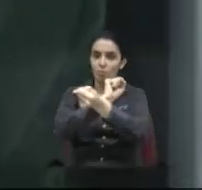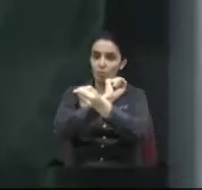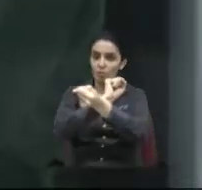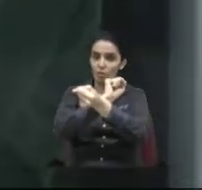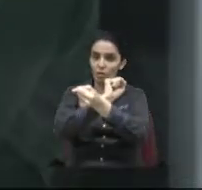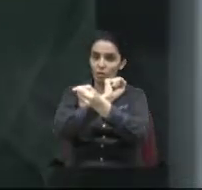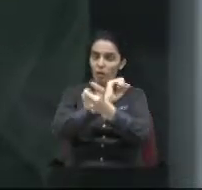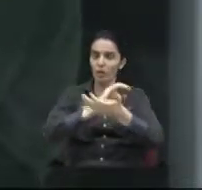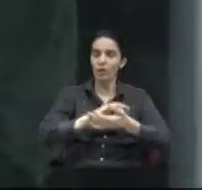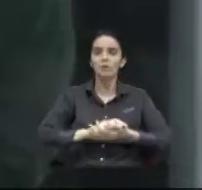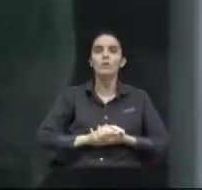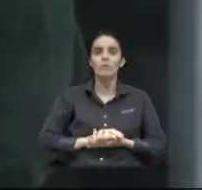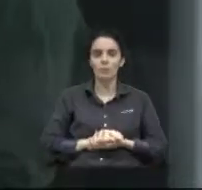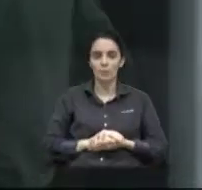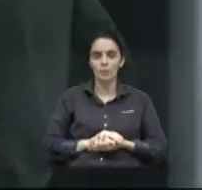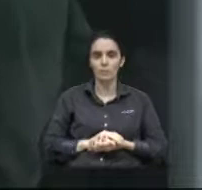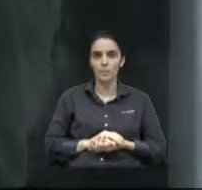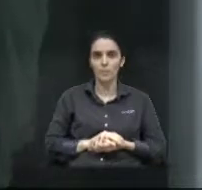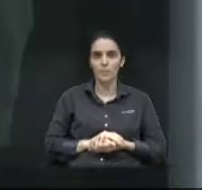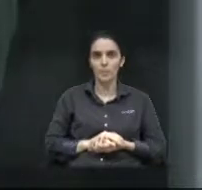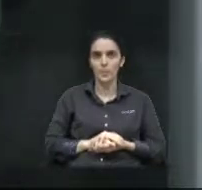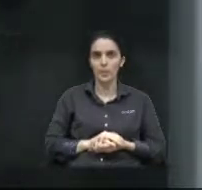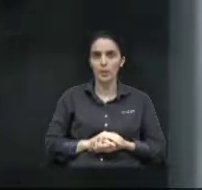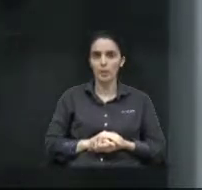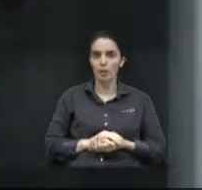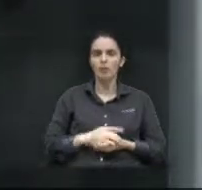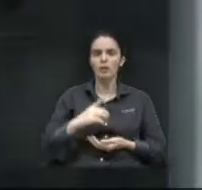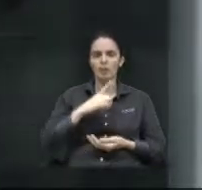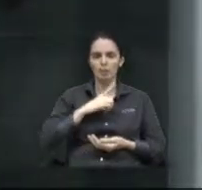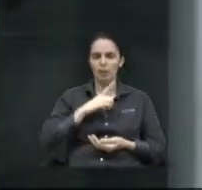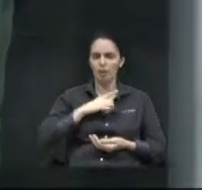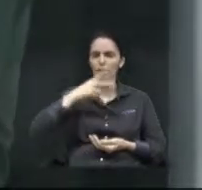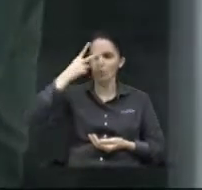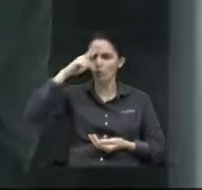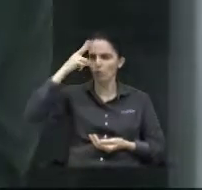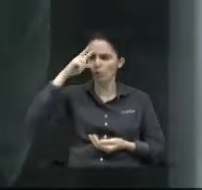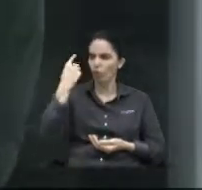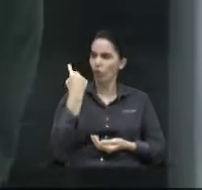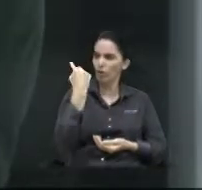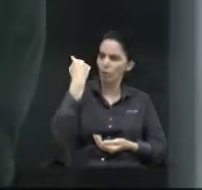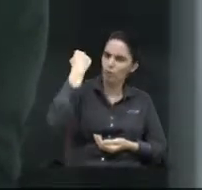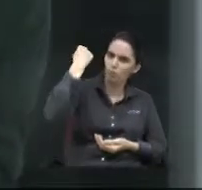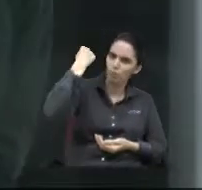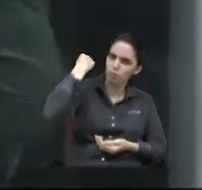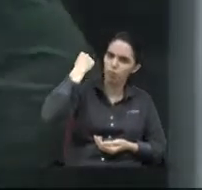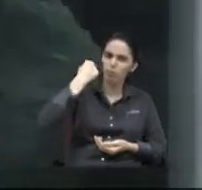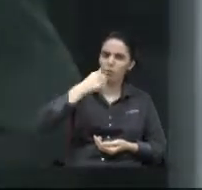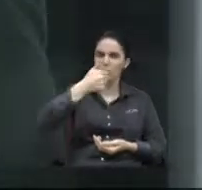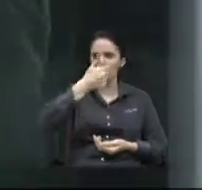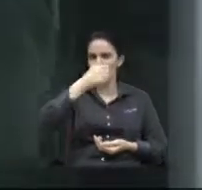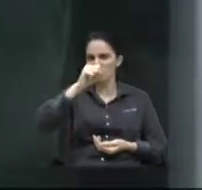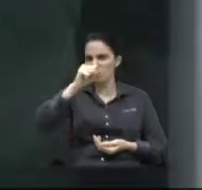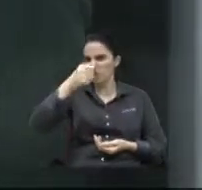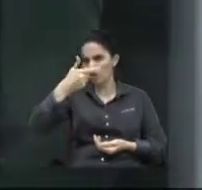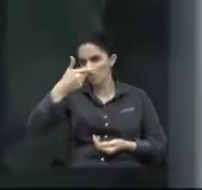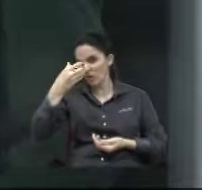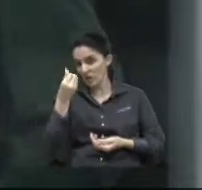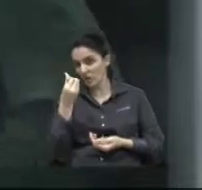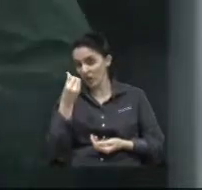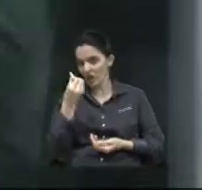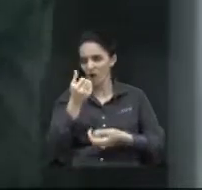com a história de escravidão nítida nessa cidade. 1826, os